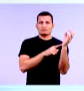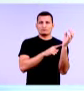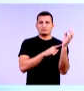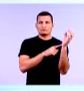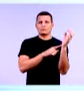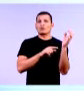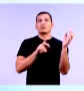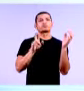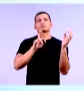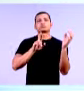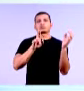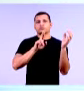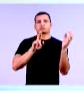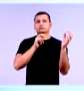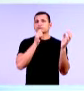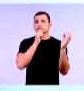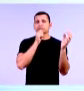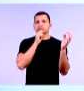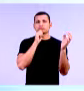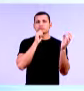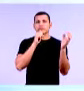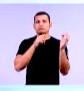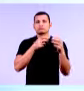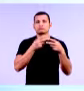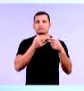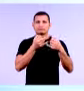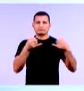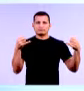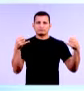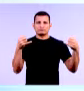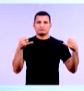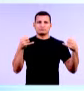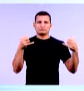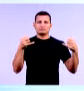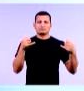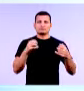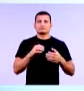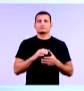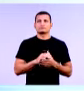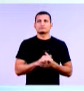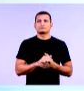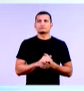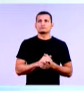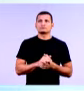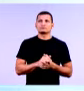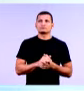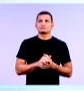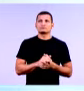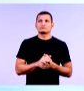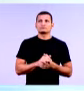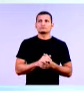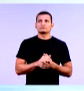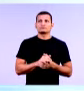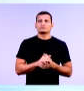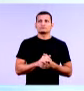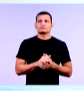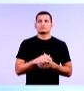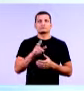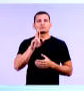usa cabos. Então, não se fala em cabos sem fio, não existe isso, né? Então, ela usa